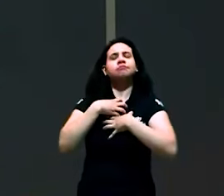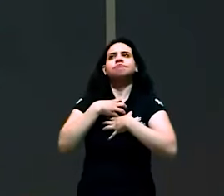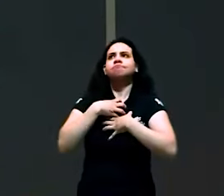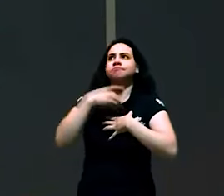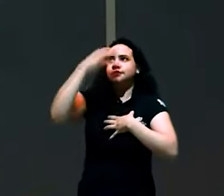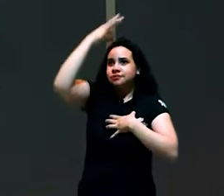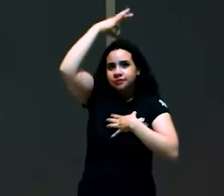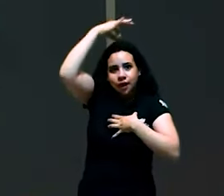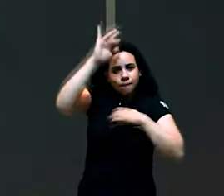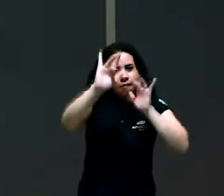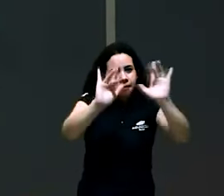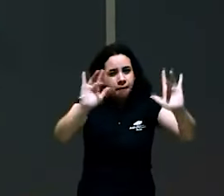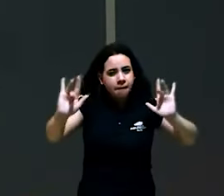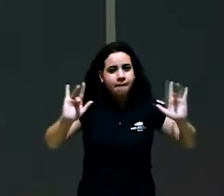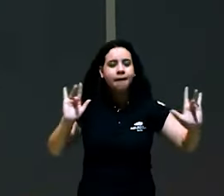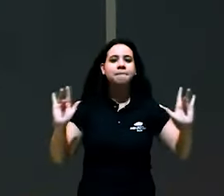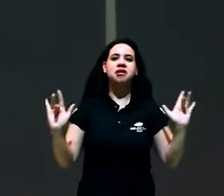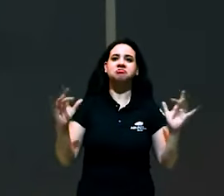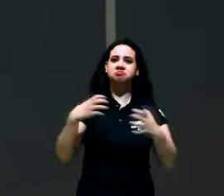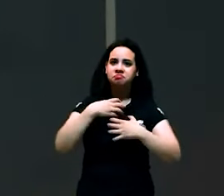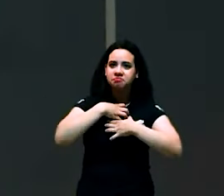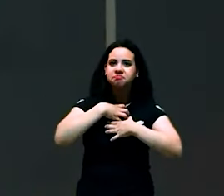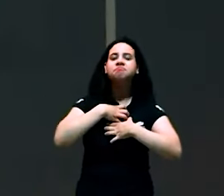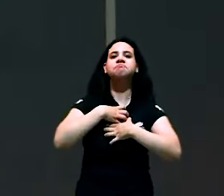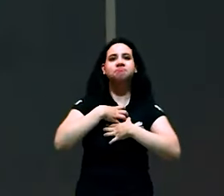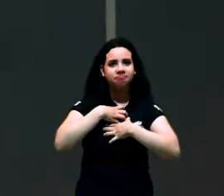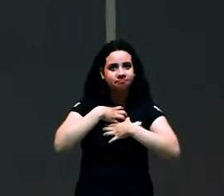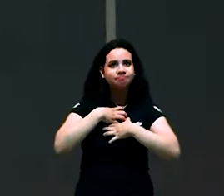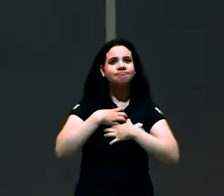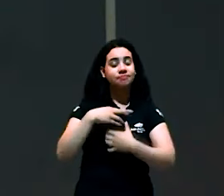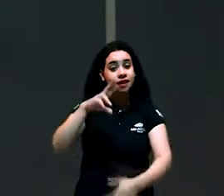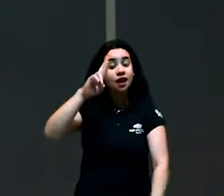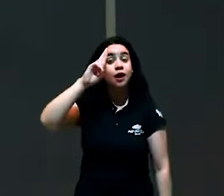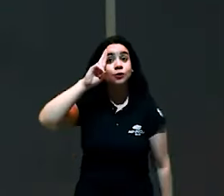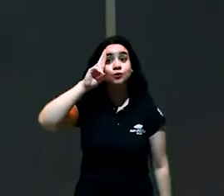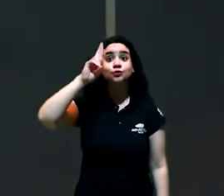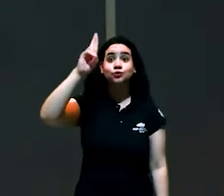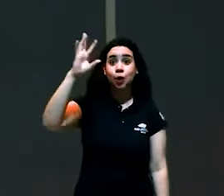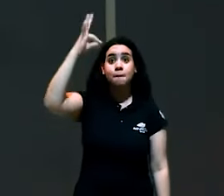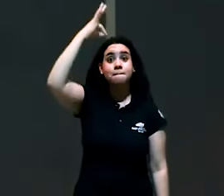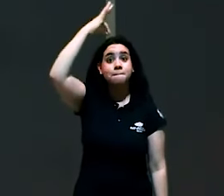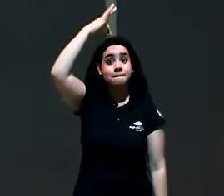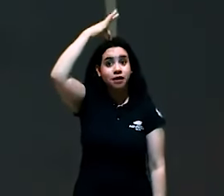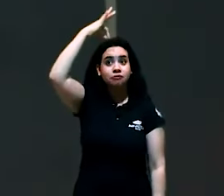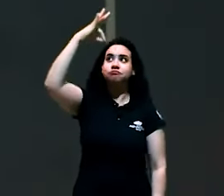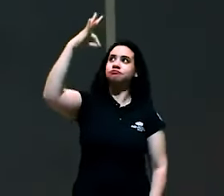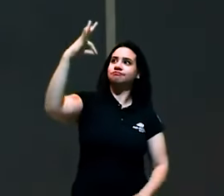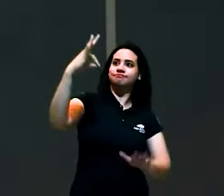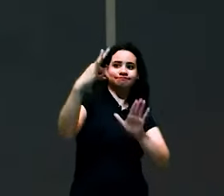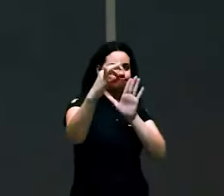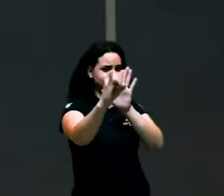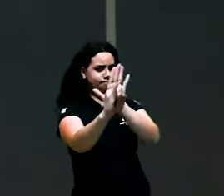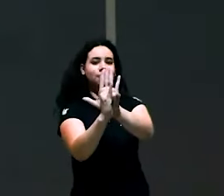do Espírito Santo do Senhor. E permita-me dizer que o Espírito Santo tem identidade própria, porque ele